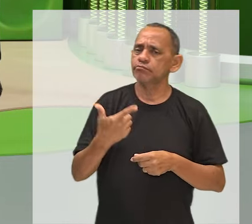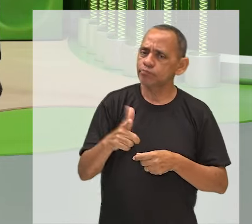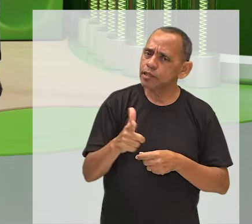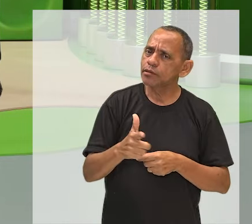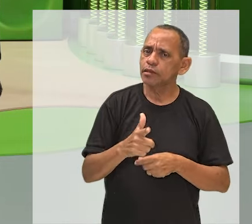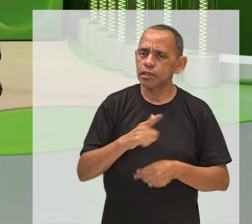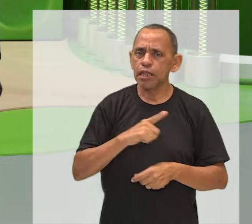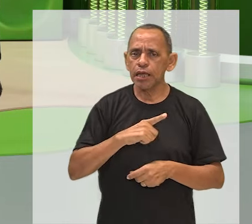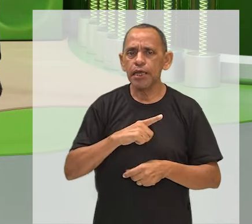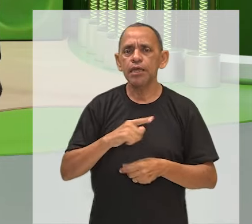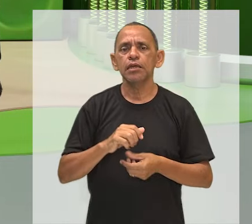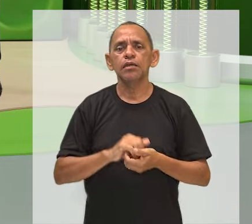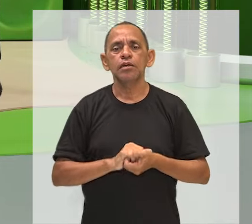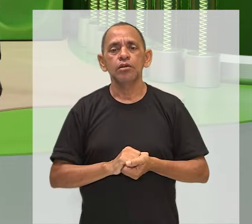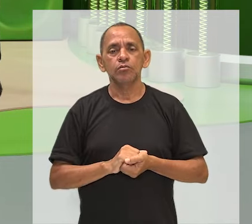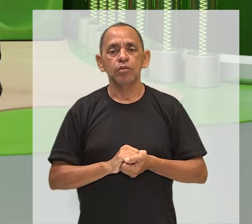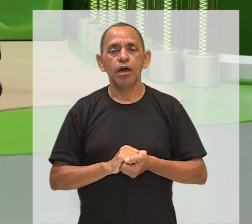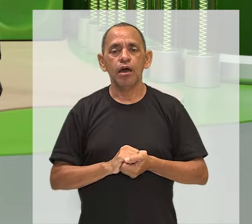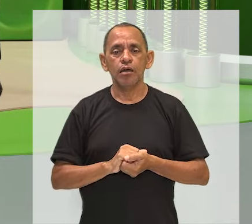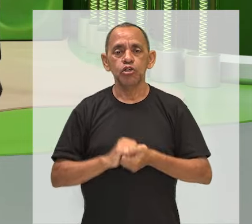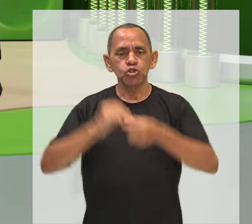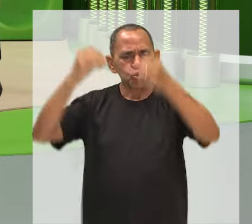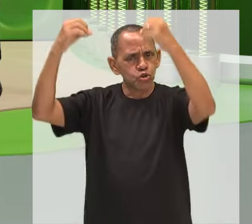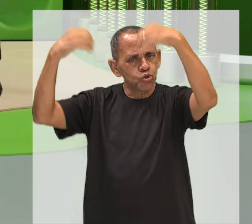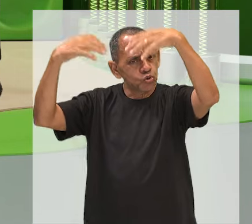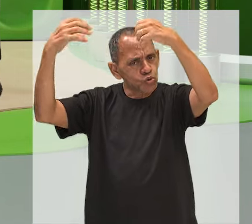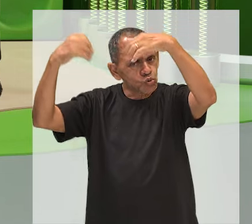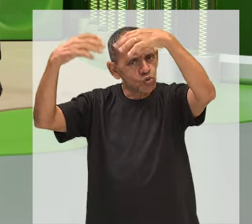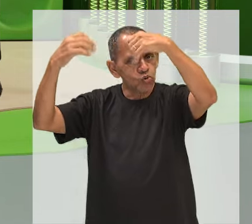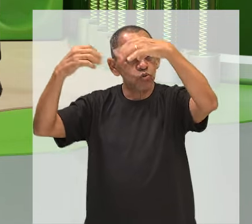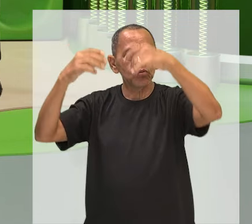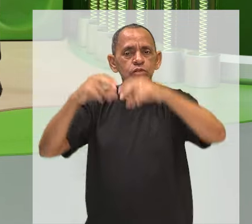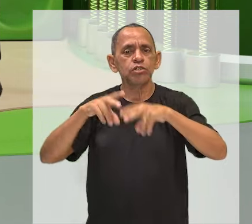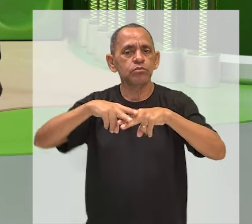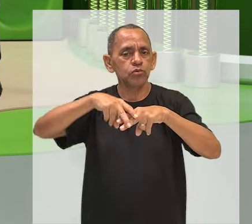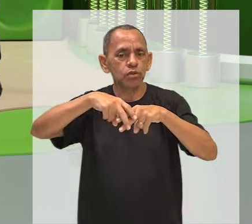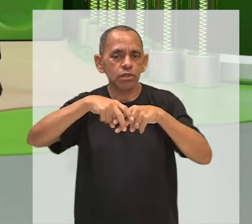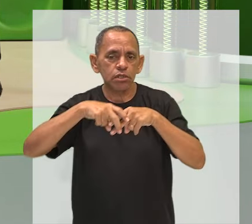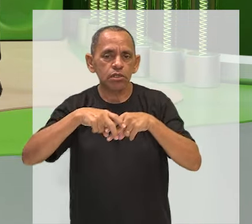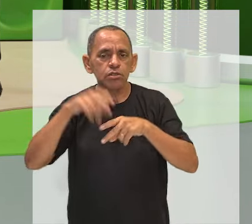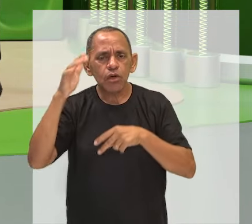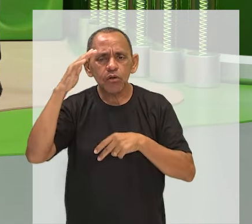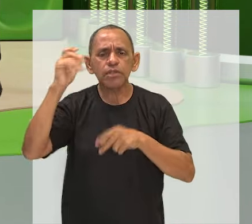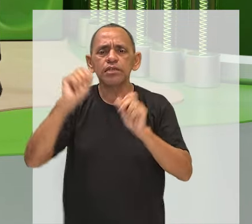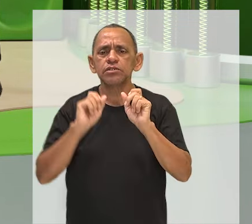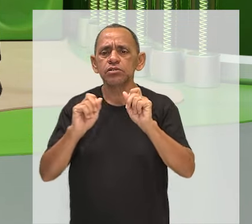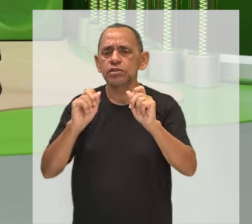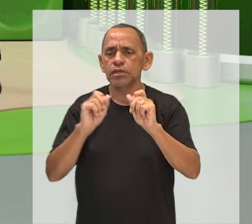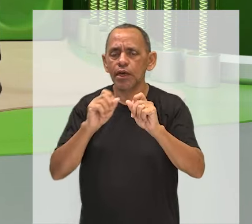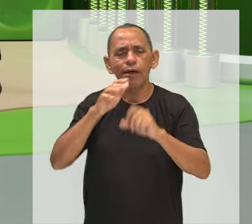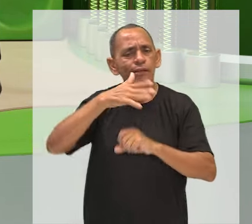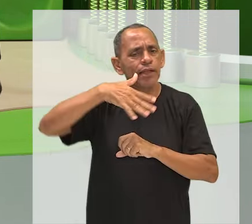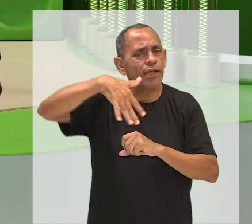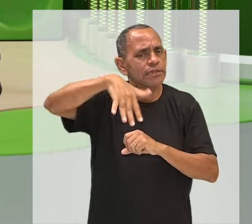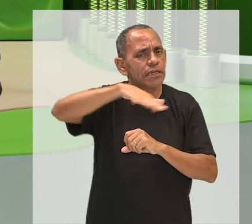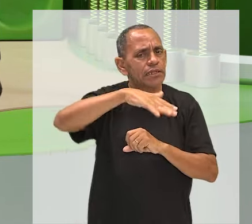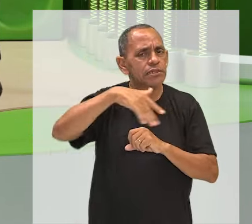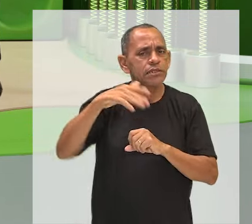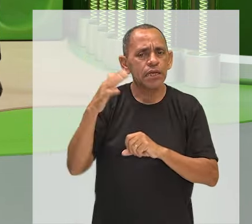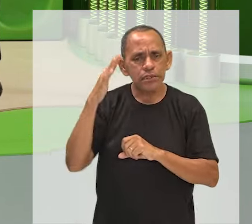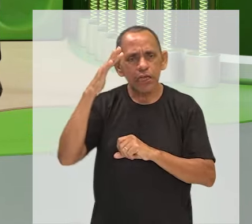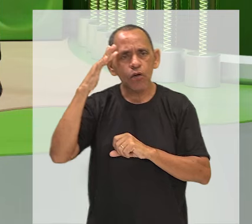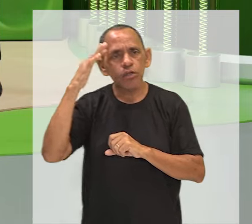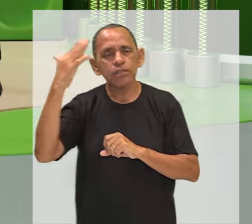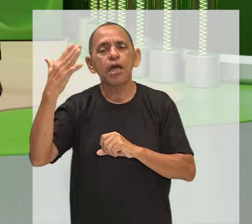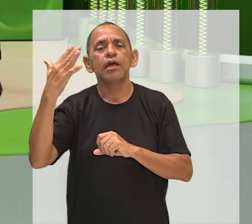precipitação. E essa precipitação, ela vai resultar em uma chuva, né? Por isso que o que acontece, gente? Nessas áreas